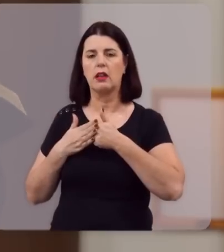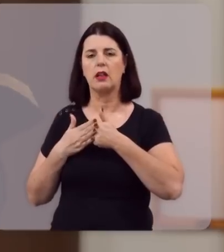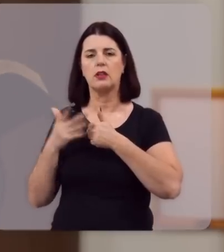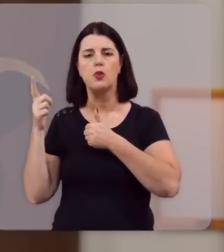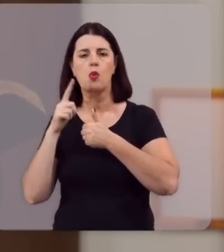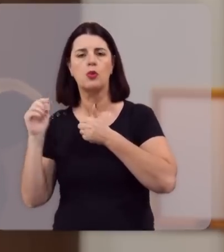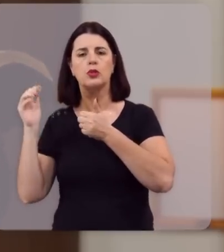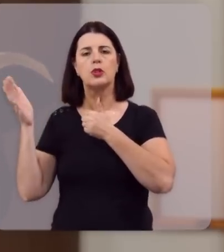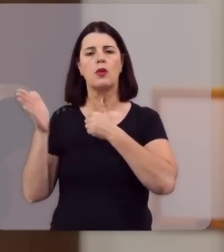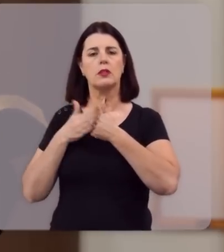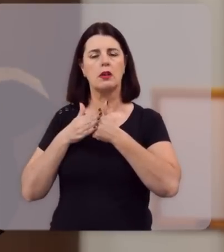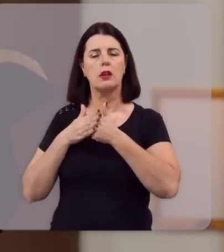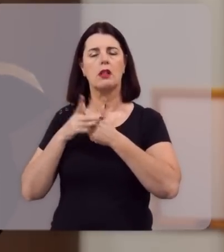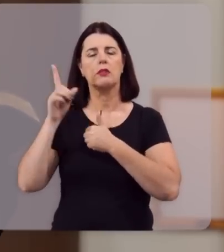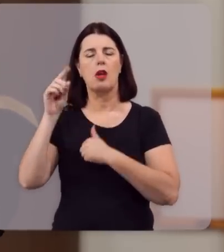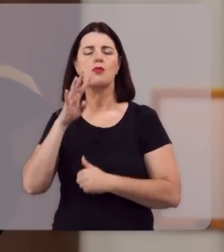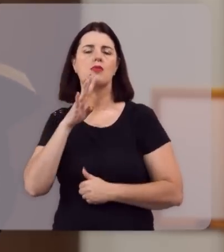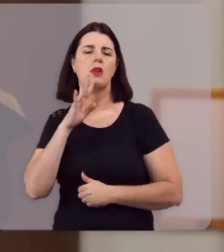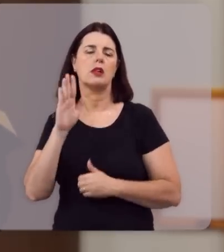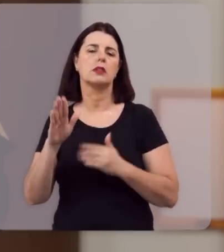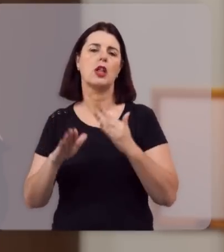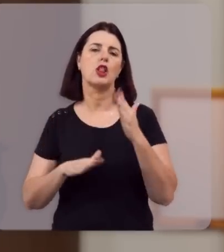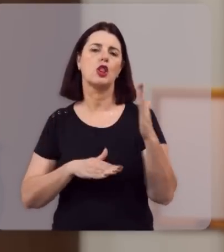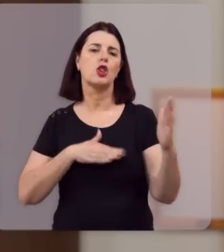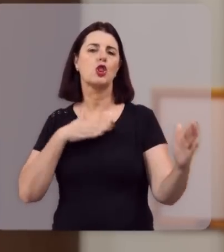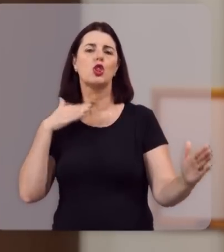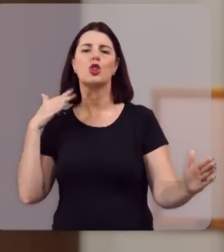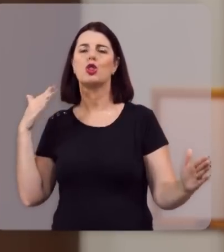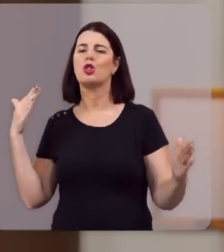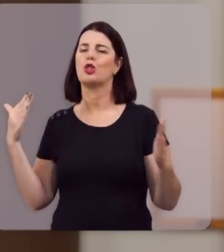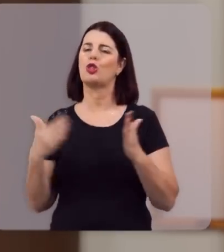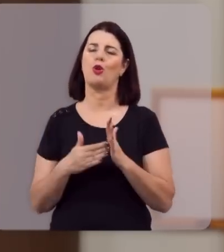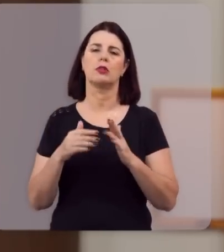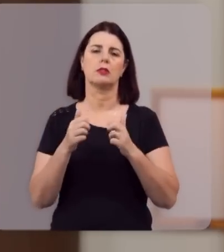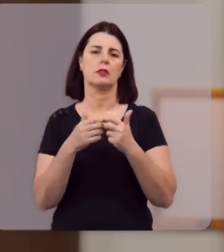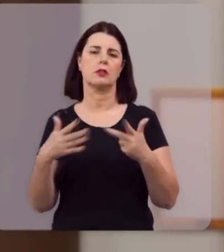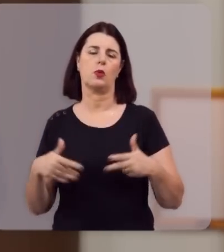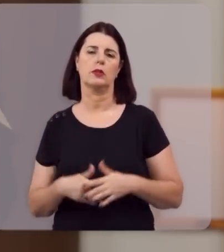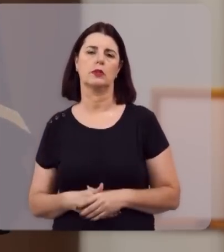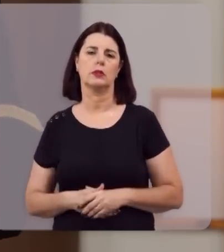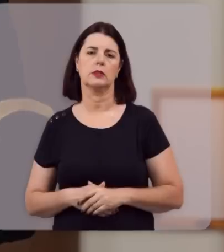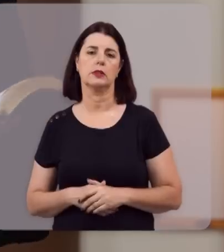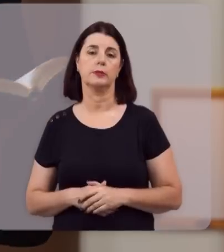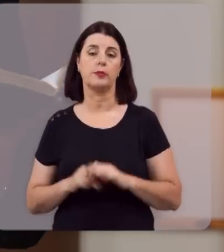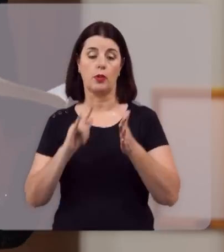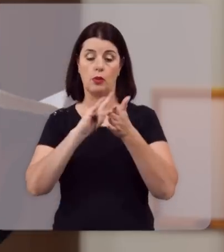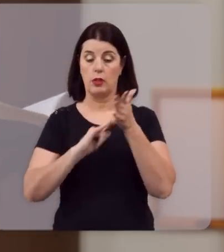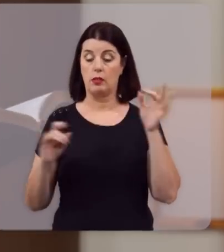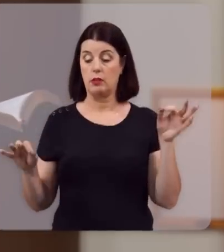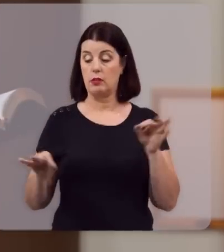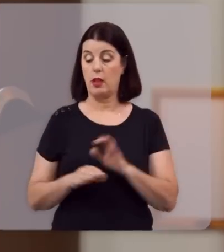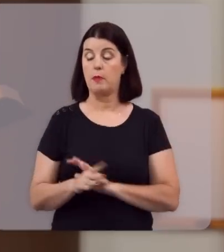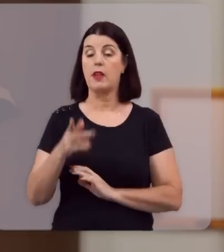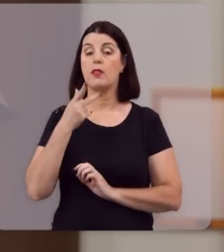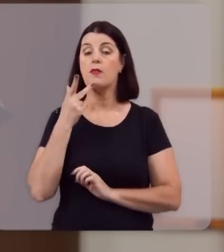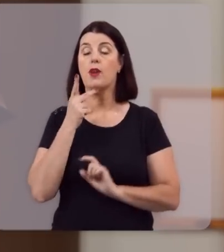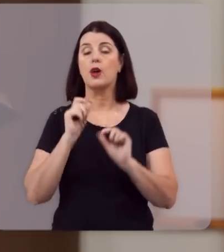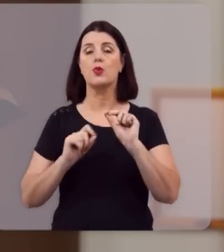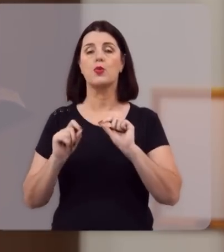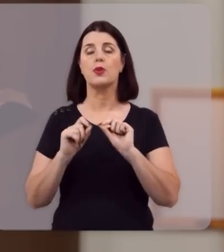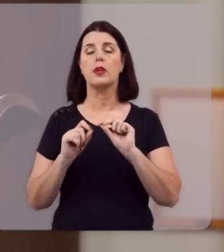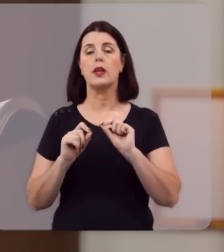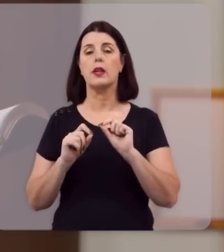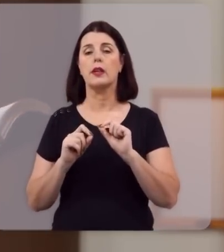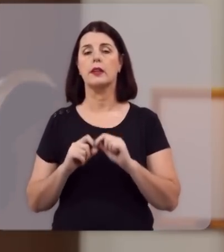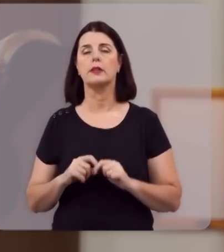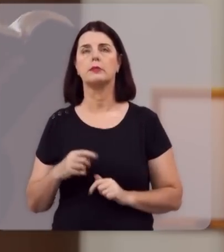permanecerão ocultas Deus conhece todas as coisas então o texto termina falando da unisciência de Deus